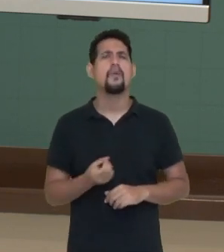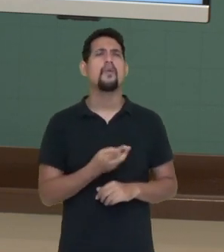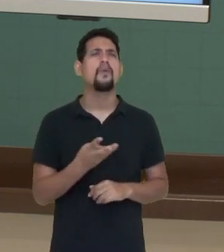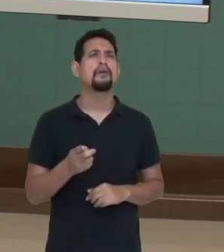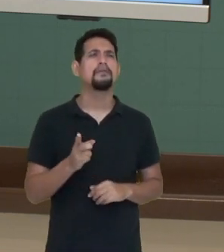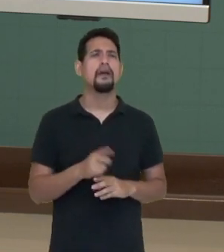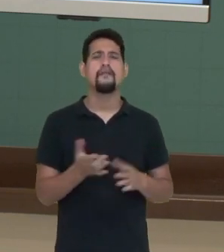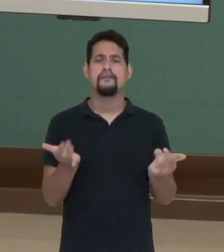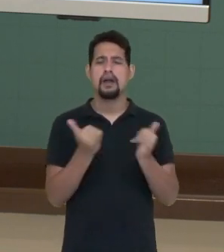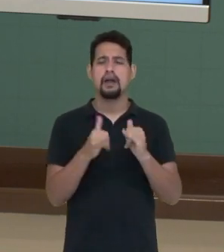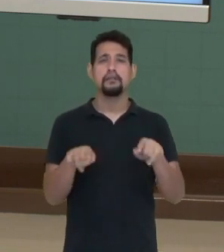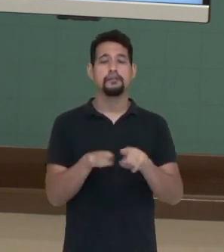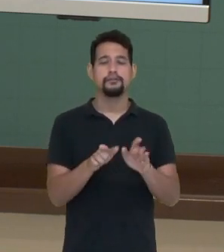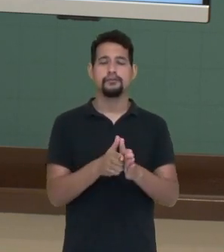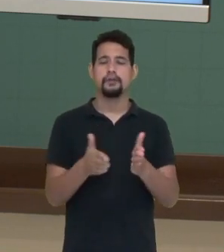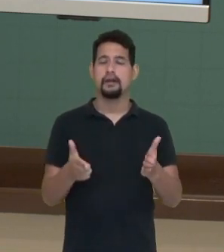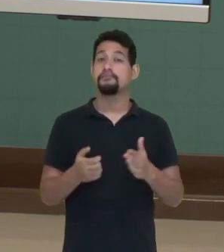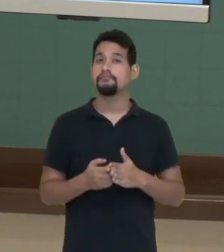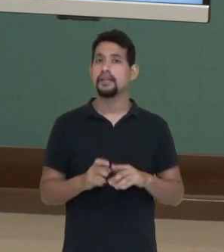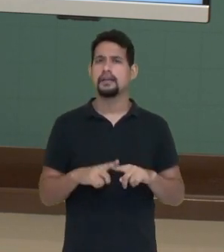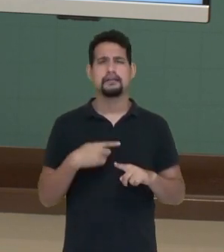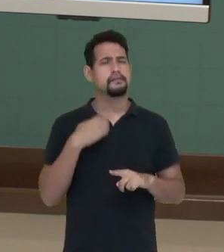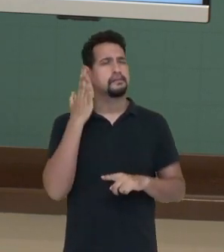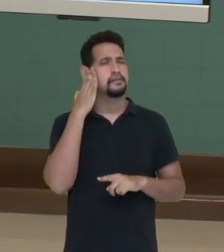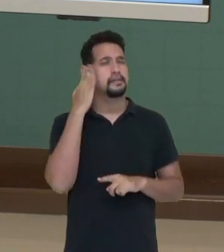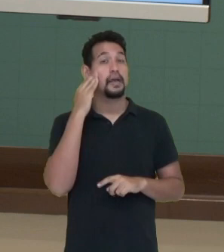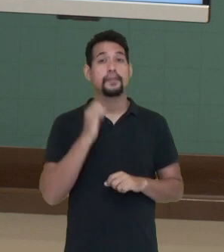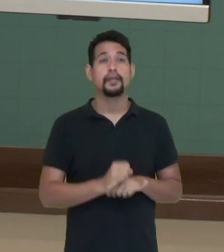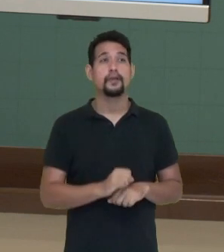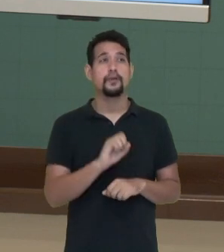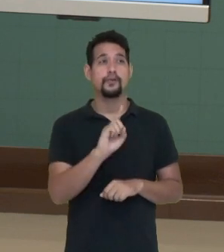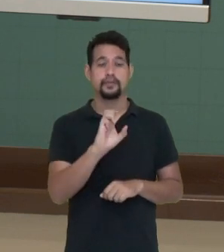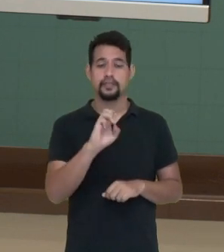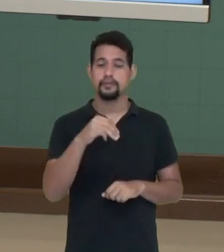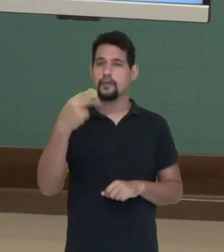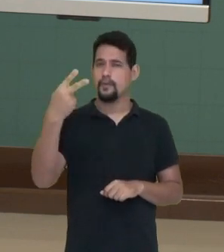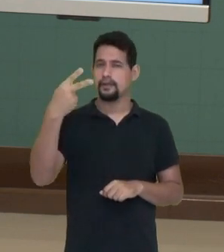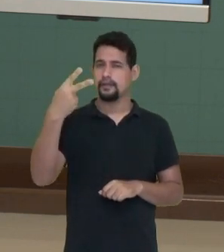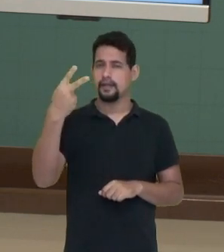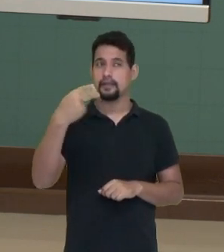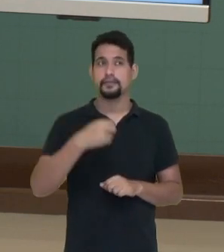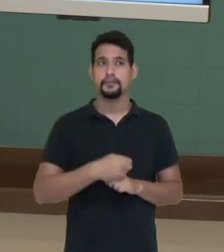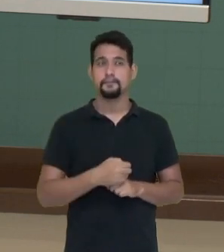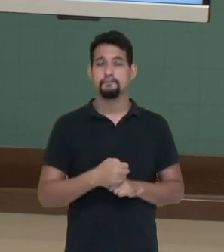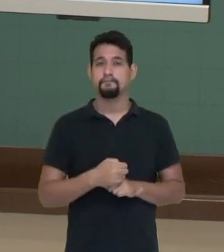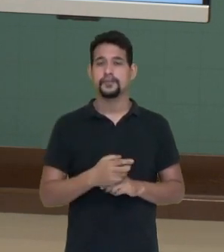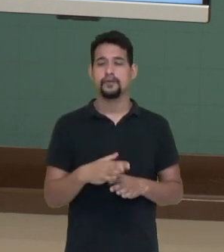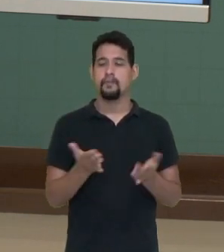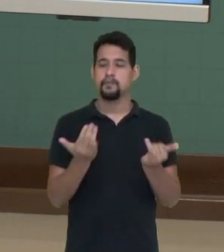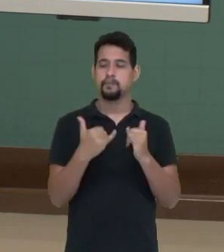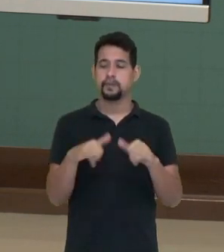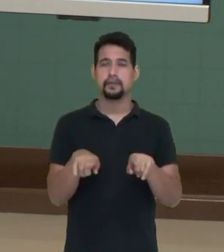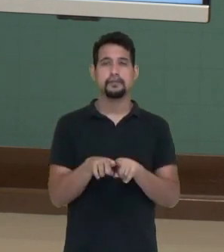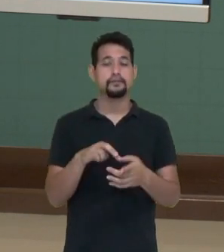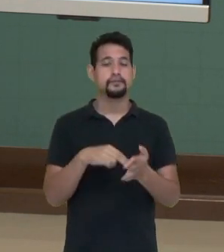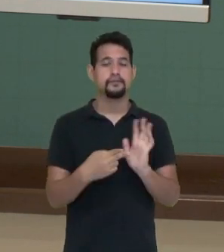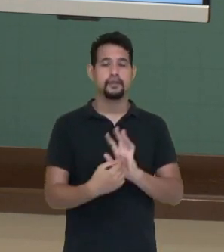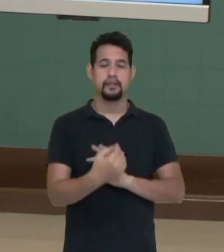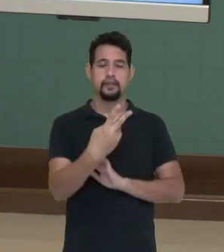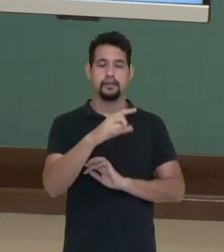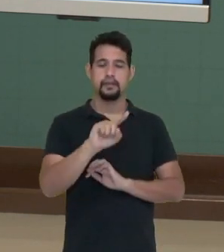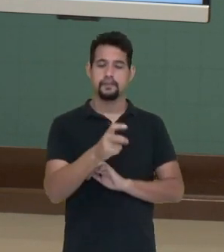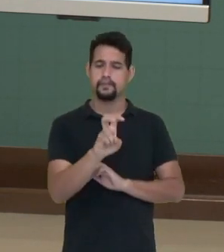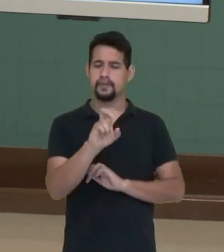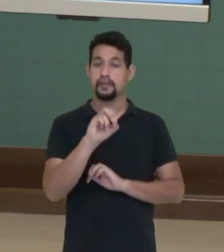este anúncio no jornal, sabendo-se que 1 centímetro quadrado, né, de publicidade custa